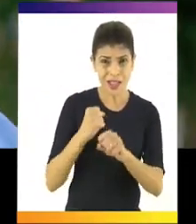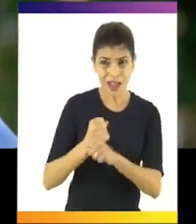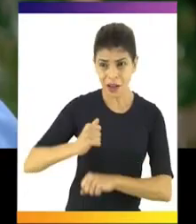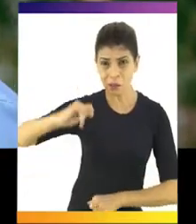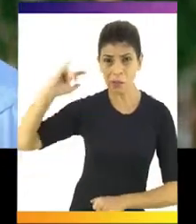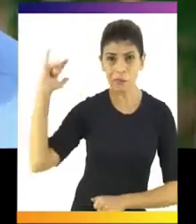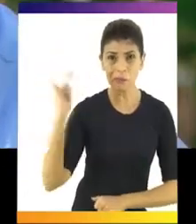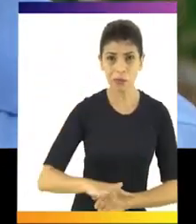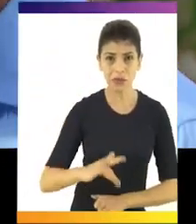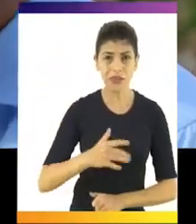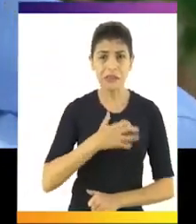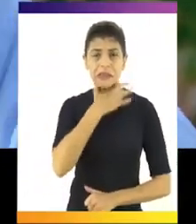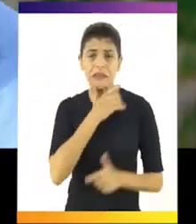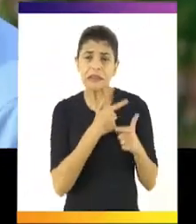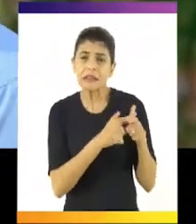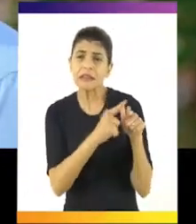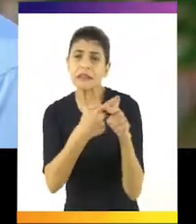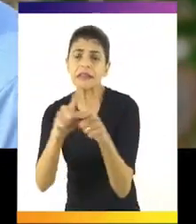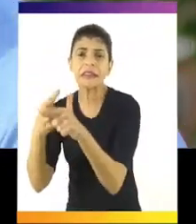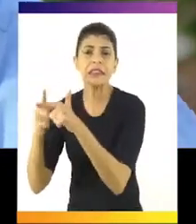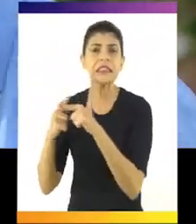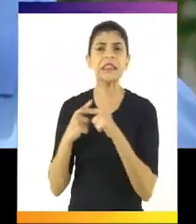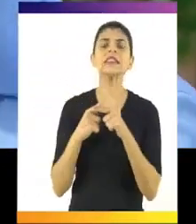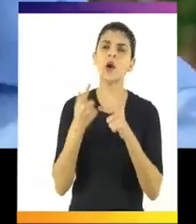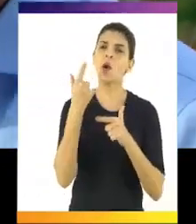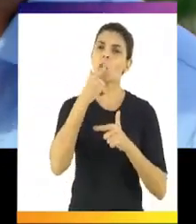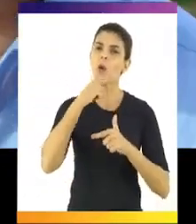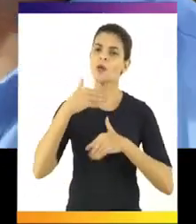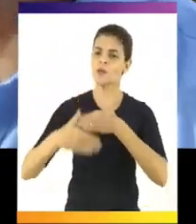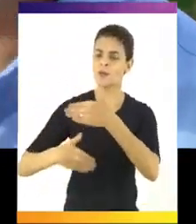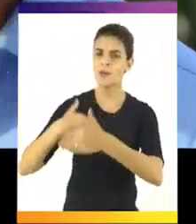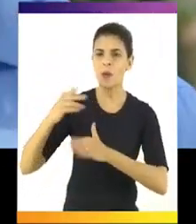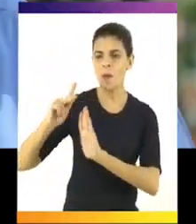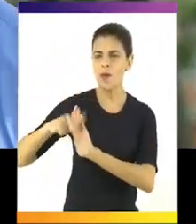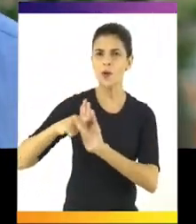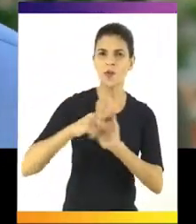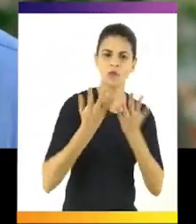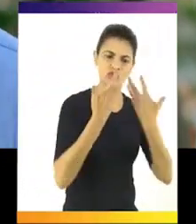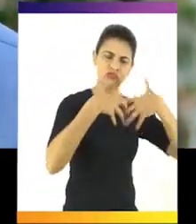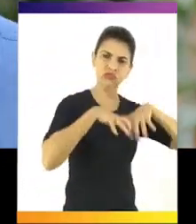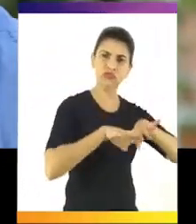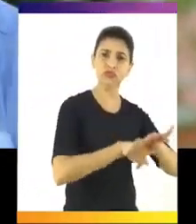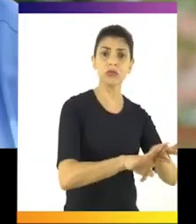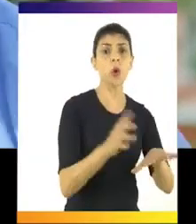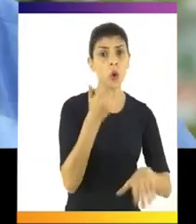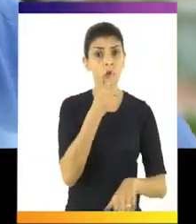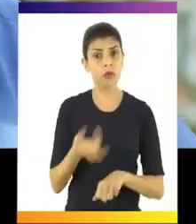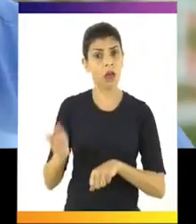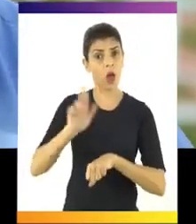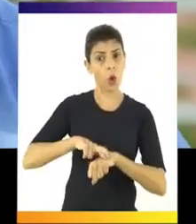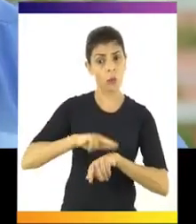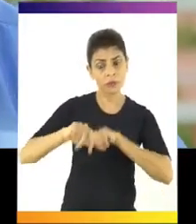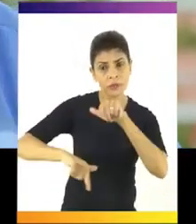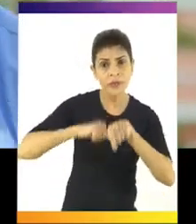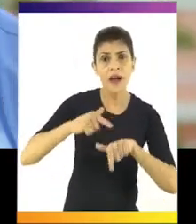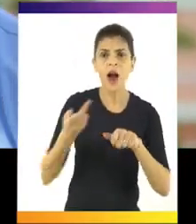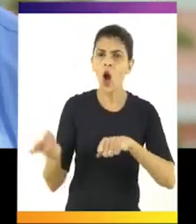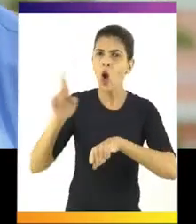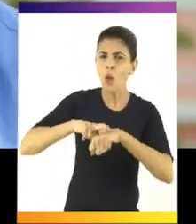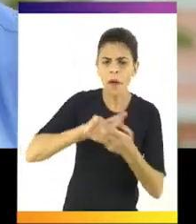menos de 2 anos, mesmo resolvendo crises pelo caminho, a gente botou o governo para funcionar. E o Rio começou a se